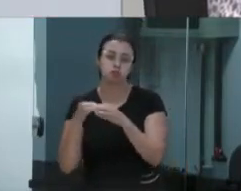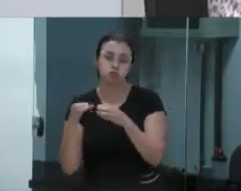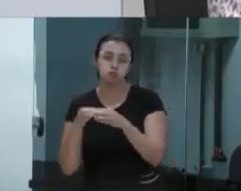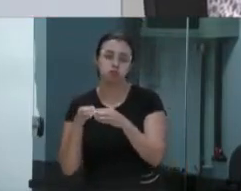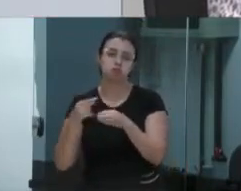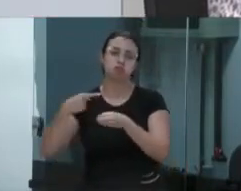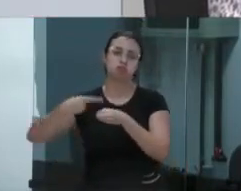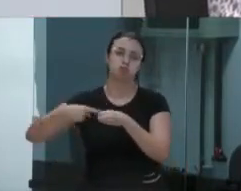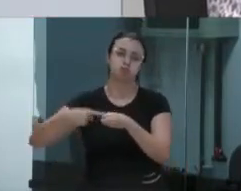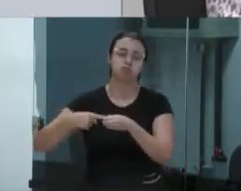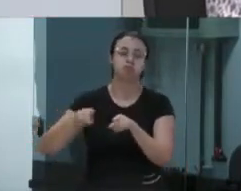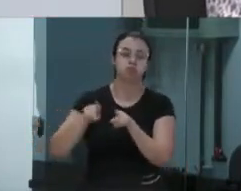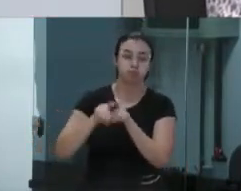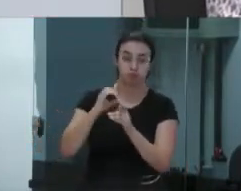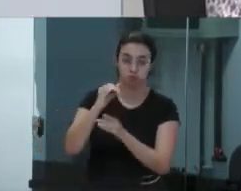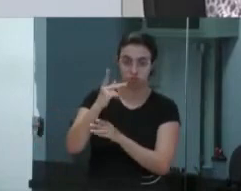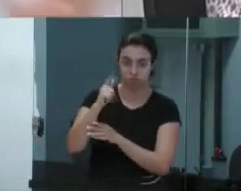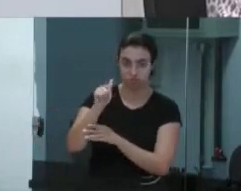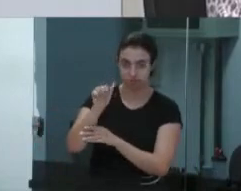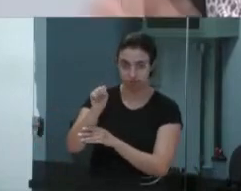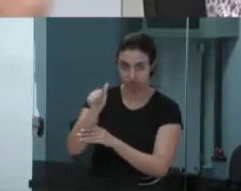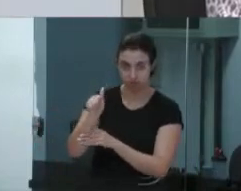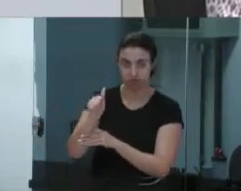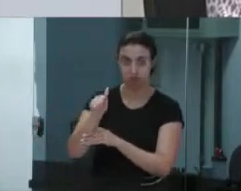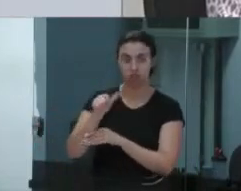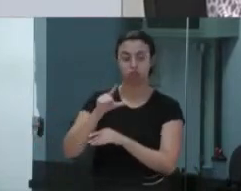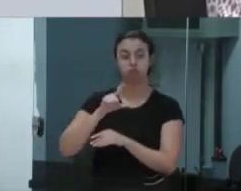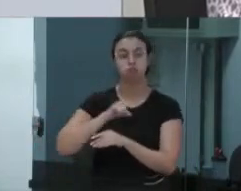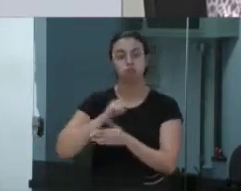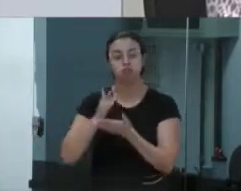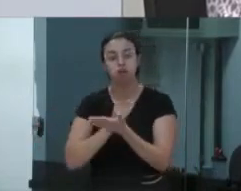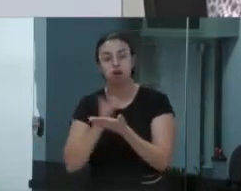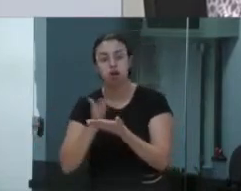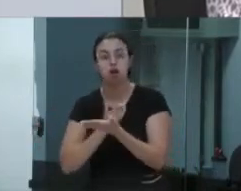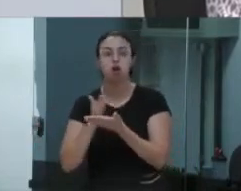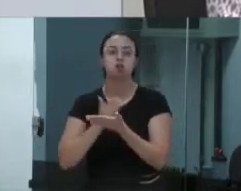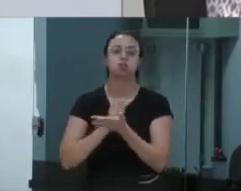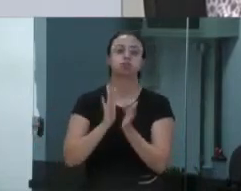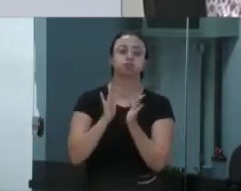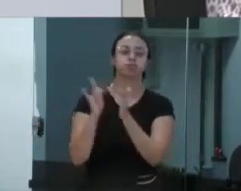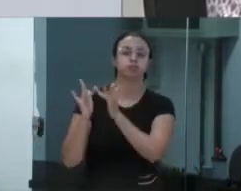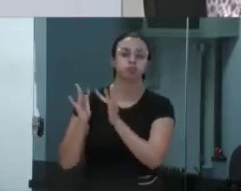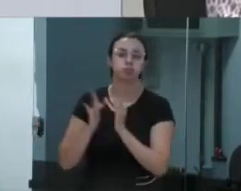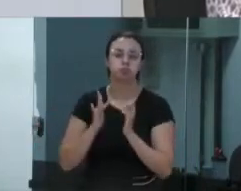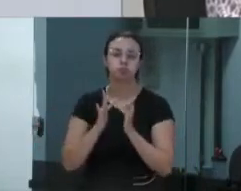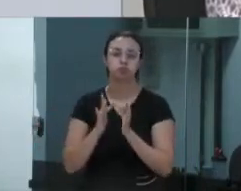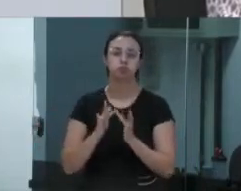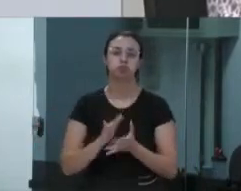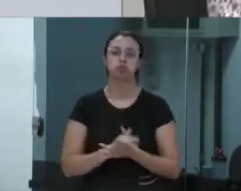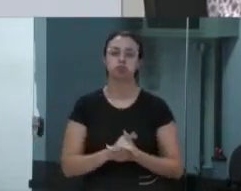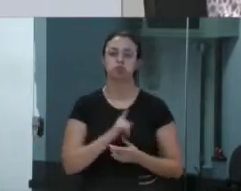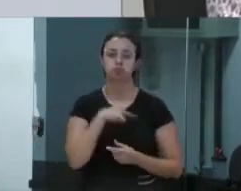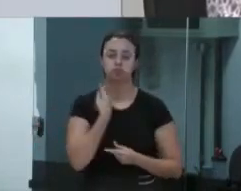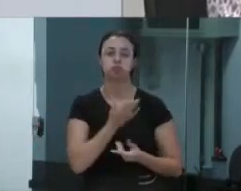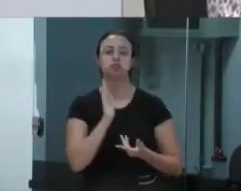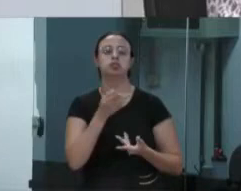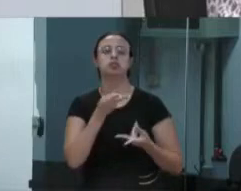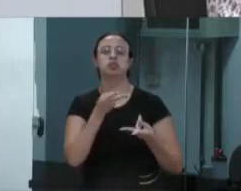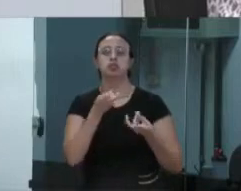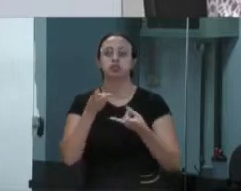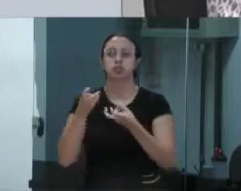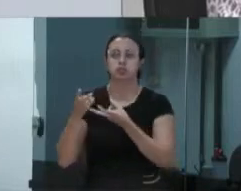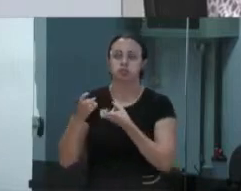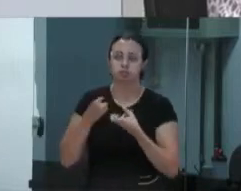inclusive com a própria Copasa, para fornecer determinadas ligações. Aí nós até acompanhamos já boa